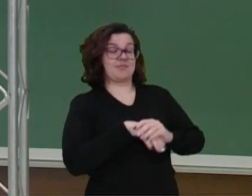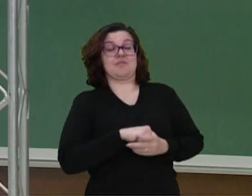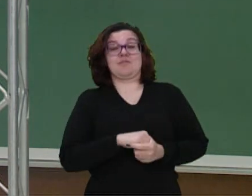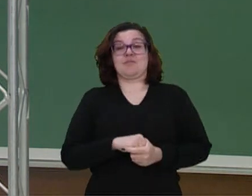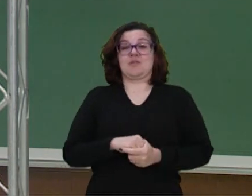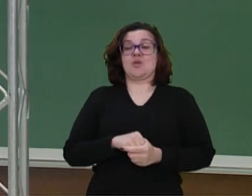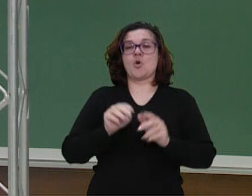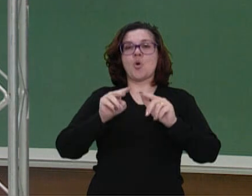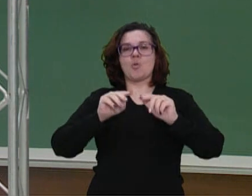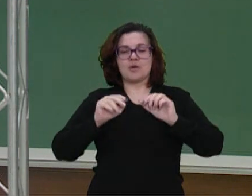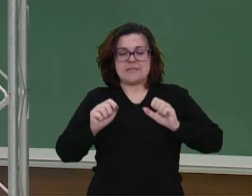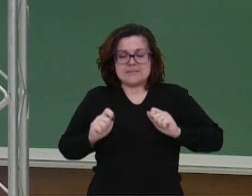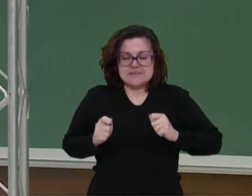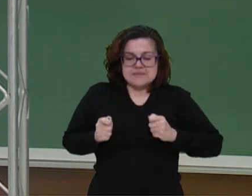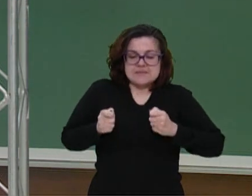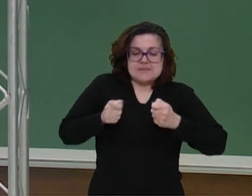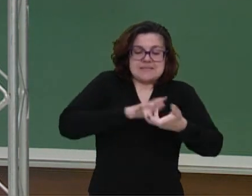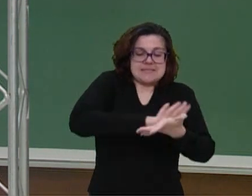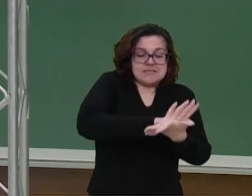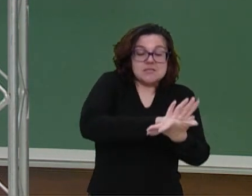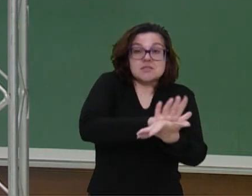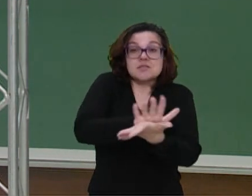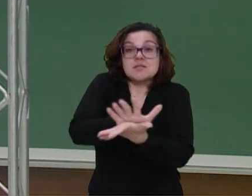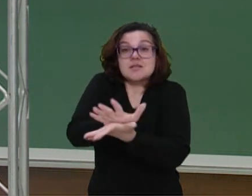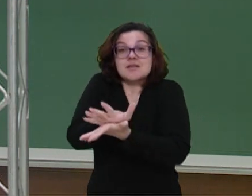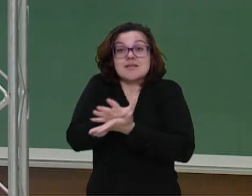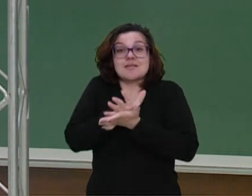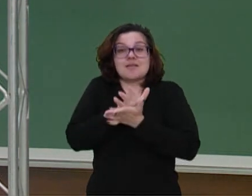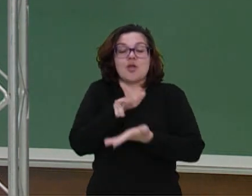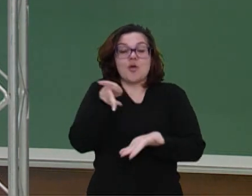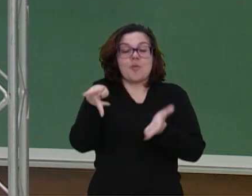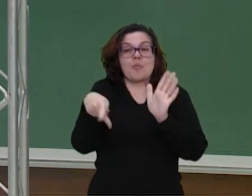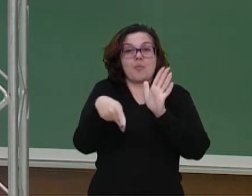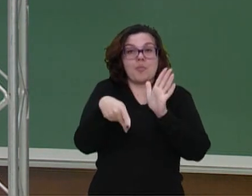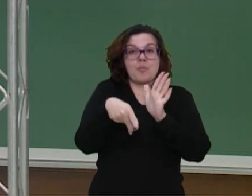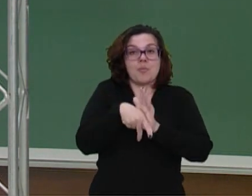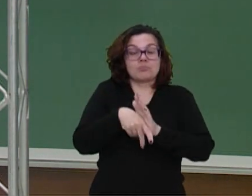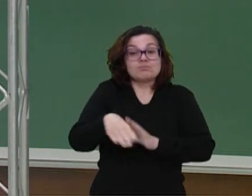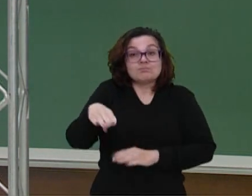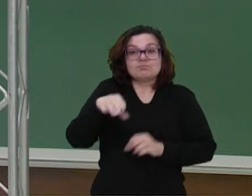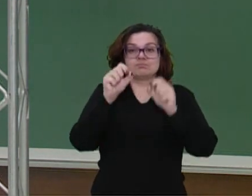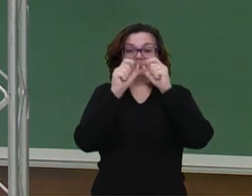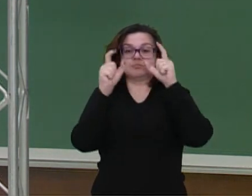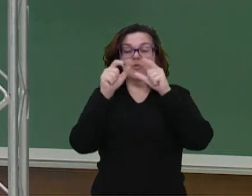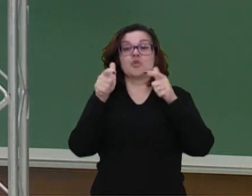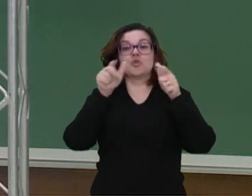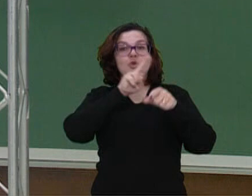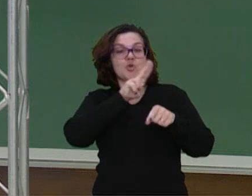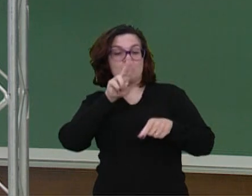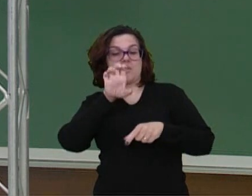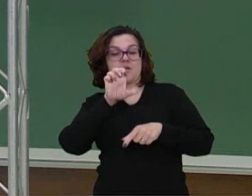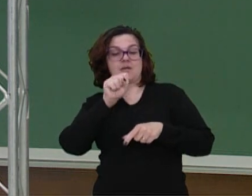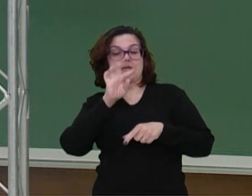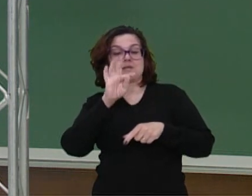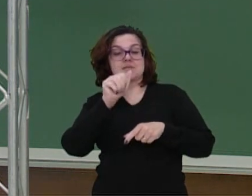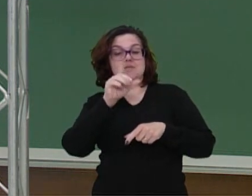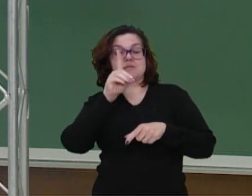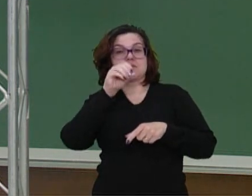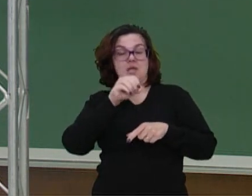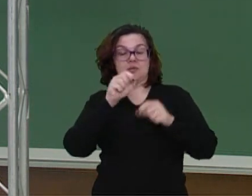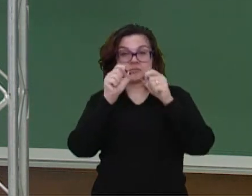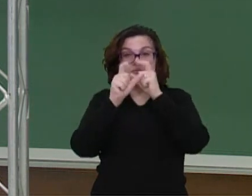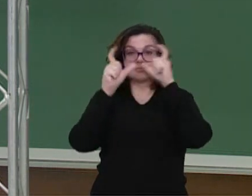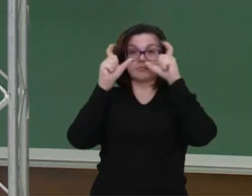de uma massiva repressão em um Estado que nós chamamos de Estado policial. Em destaque, aqui